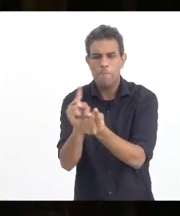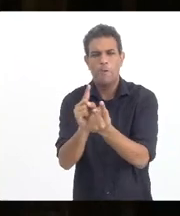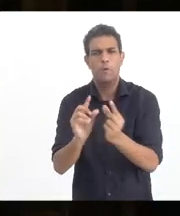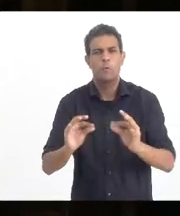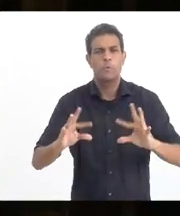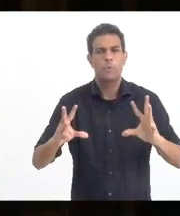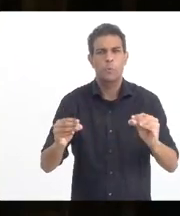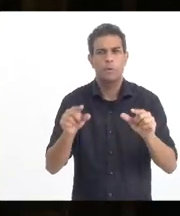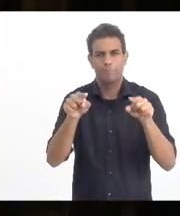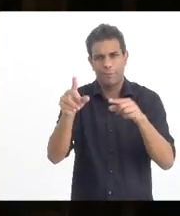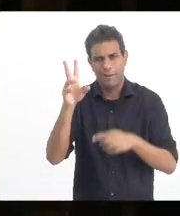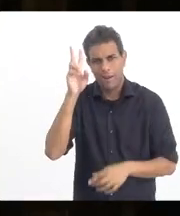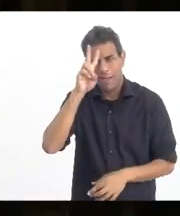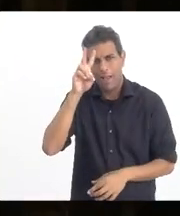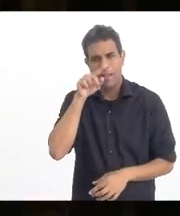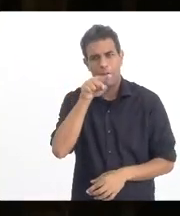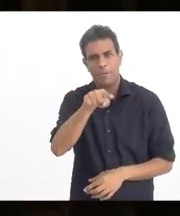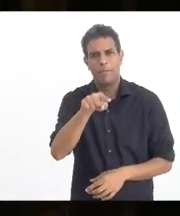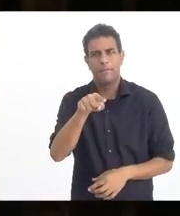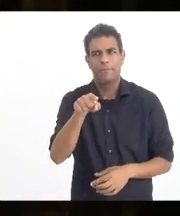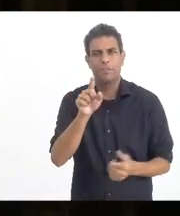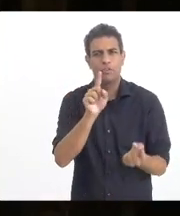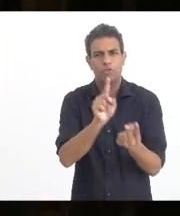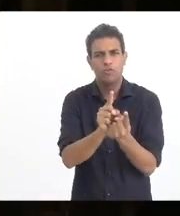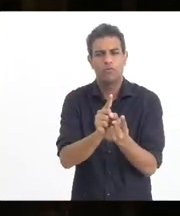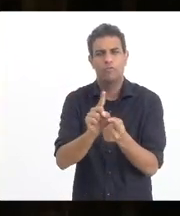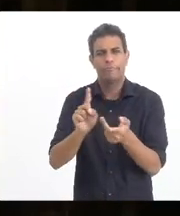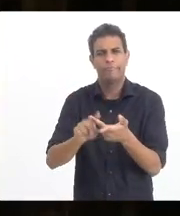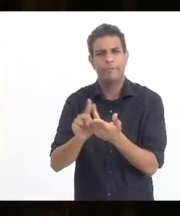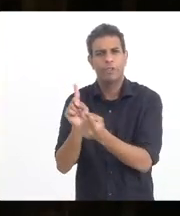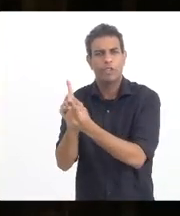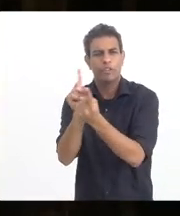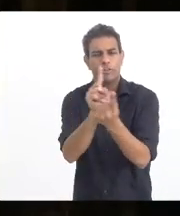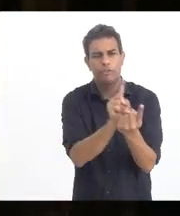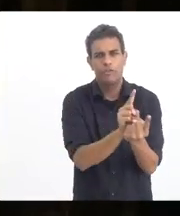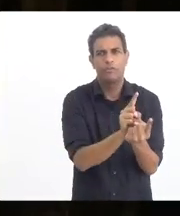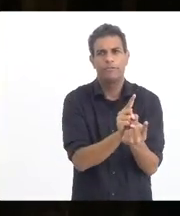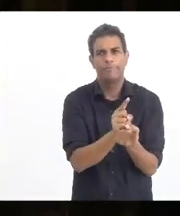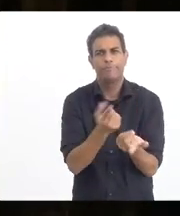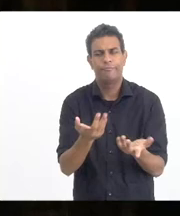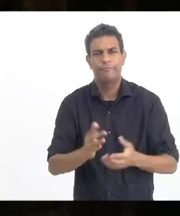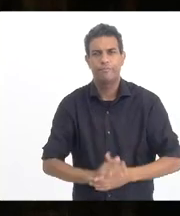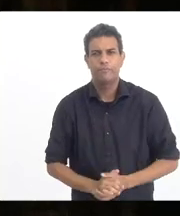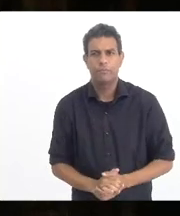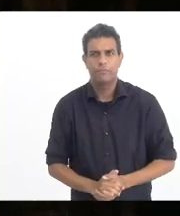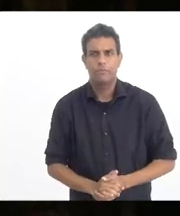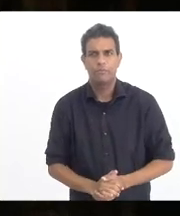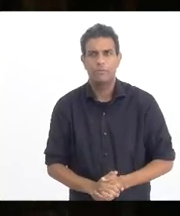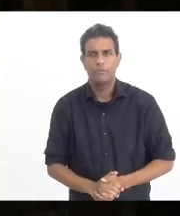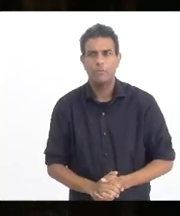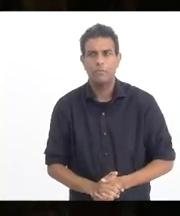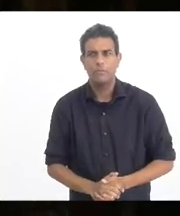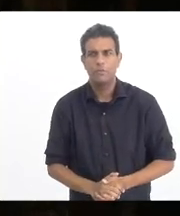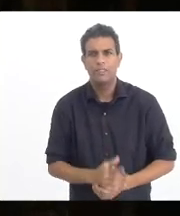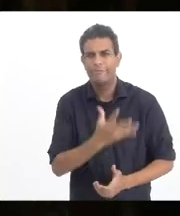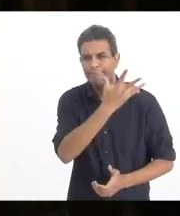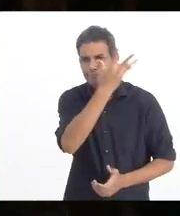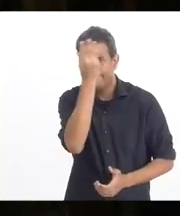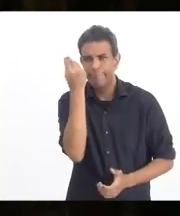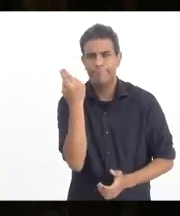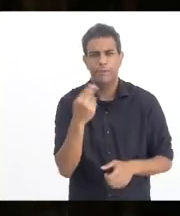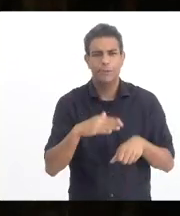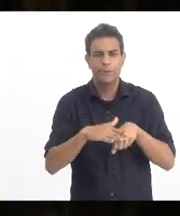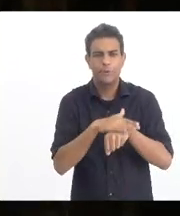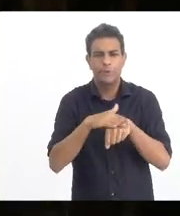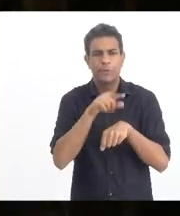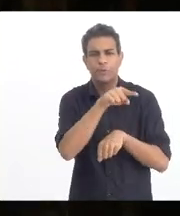O Leão aqui, sempre com Oliveira. O Rio, sempre com Oliveira. O companheiro, agora esqueço o seu nome, a gente estava conversando